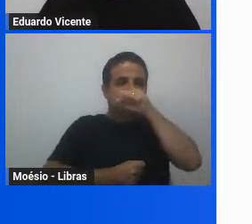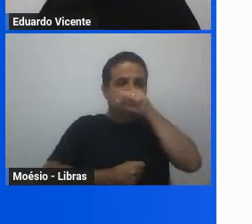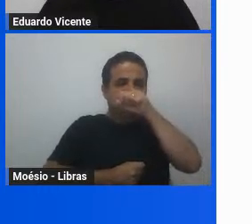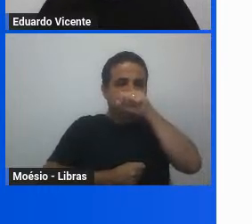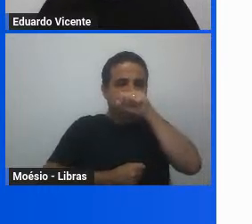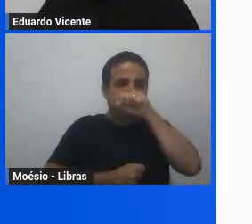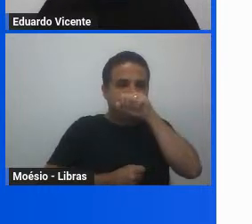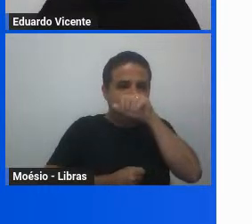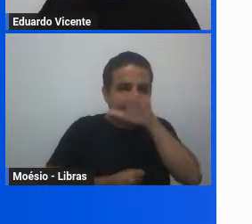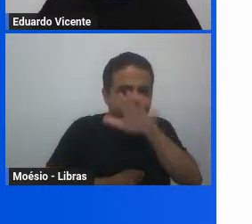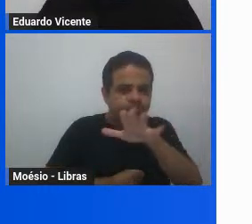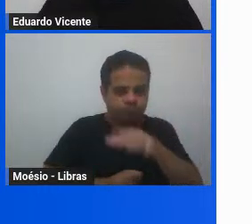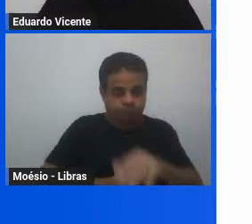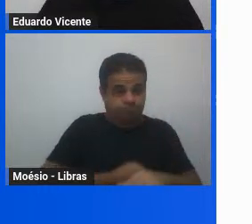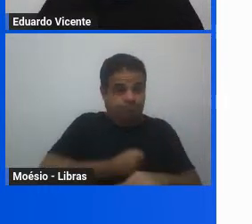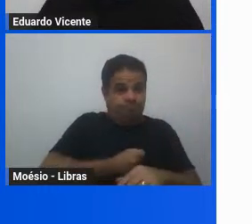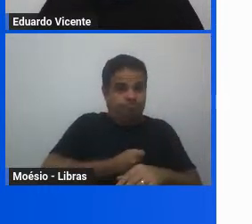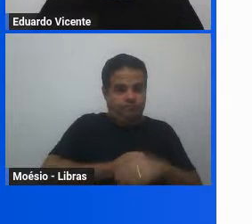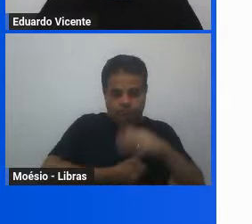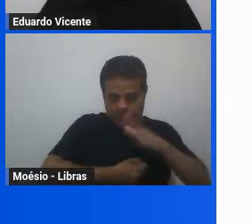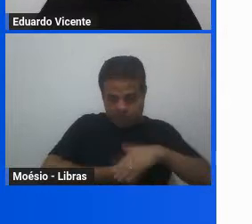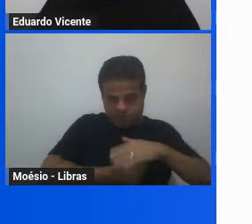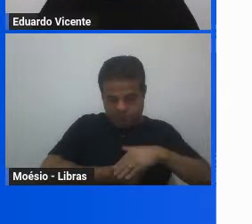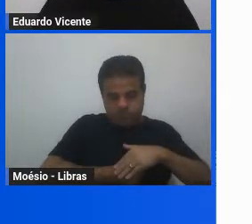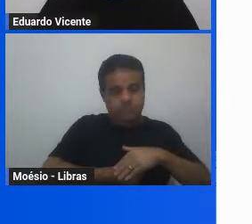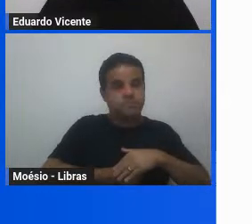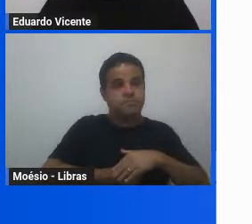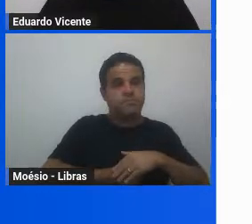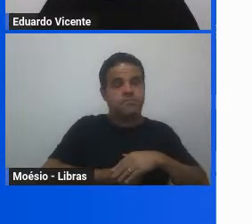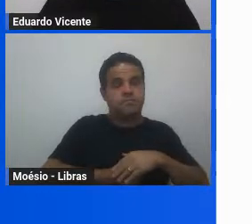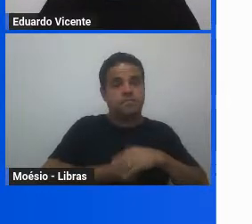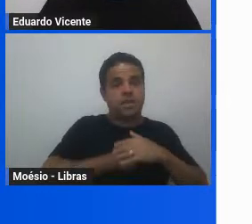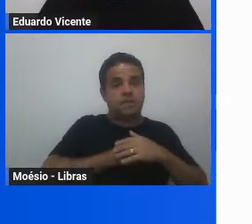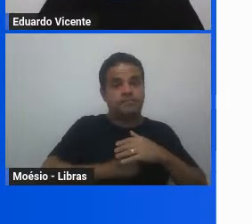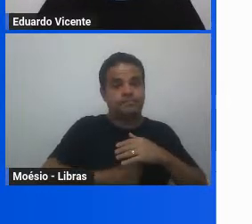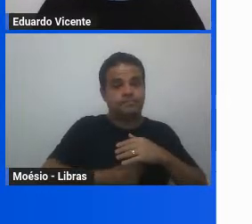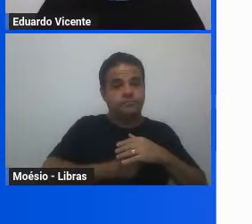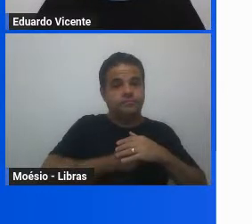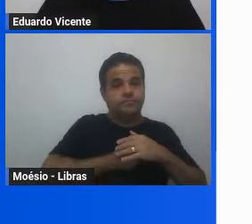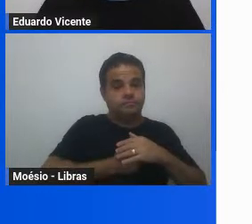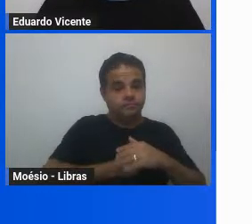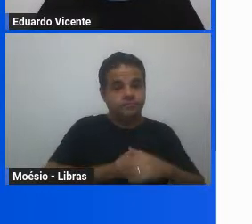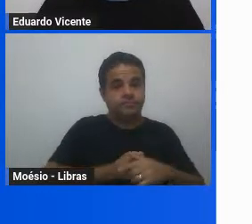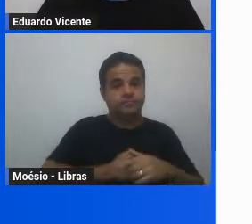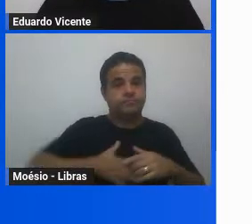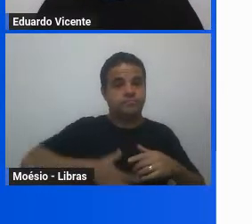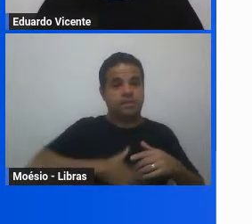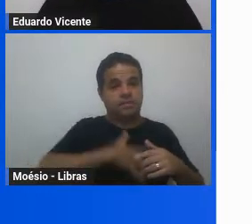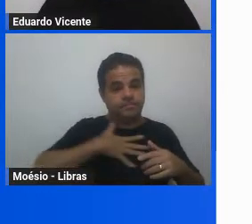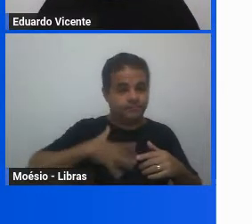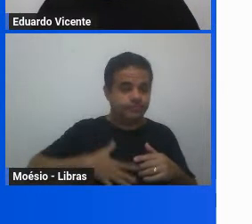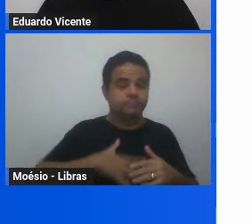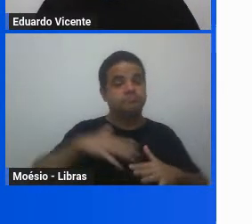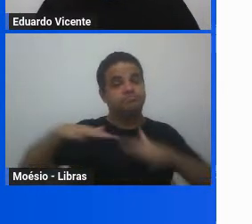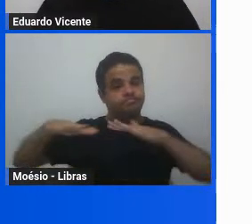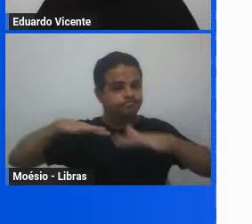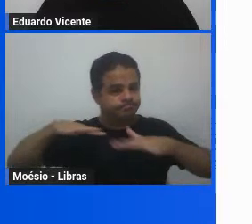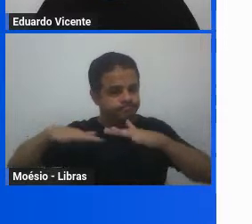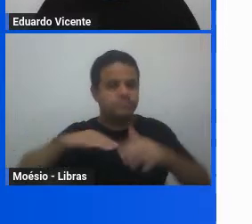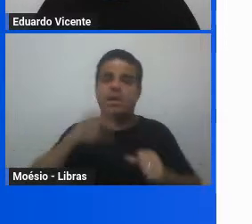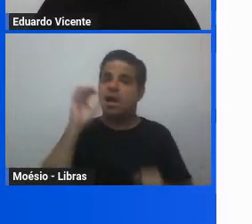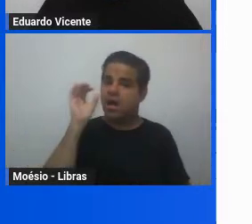alojado, empurrando com o punho da mão na direção do seu diafragma ou área do estômago. O movimento deve ser